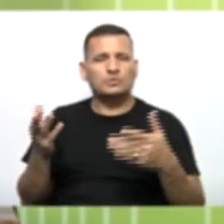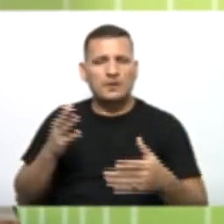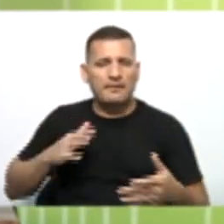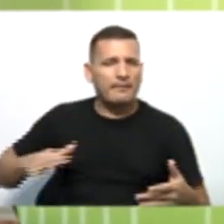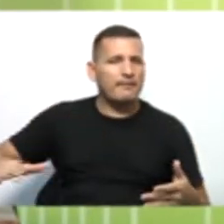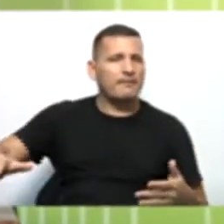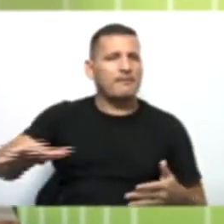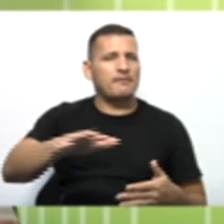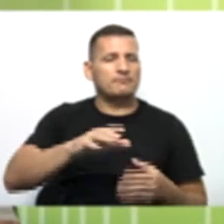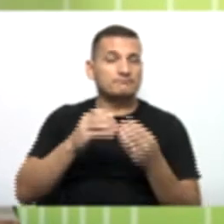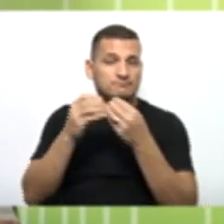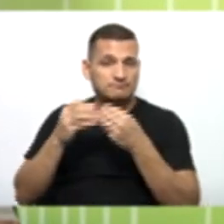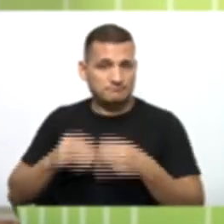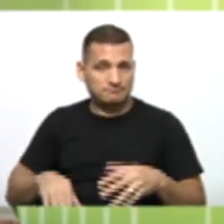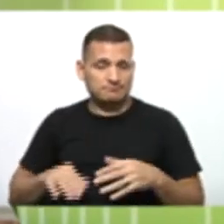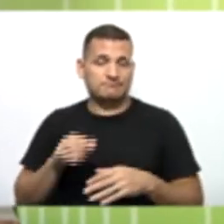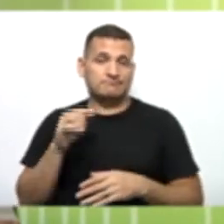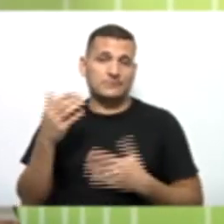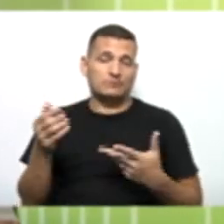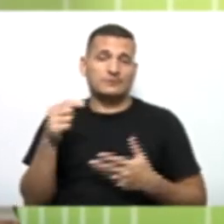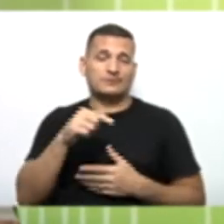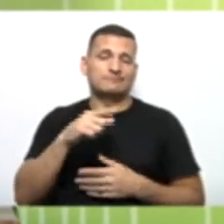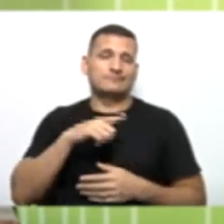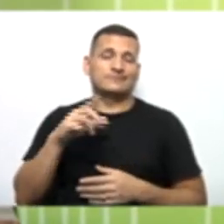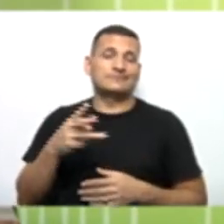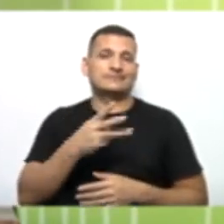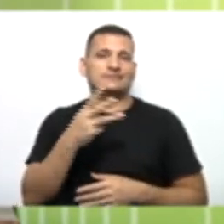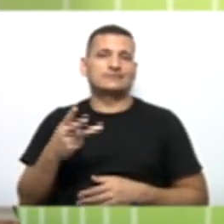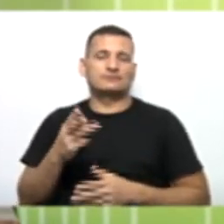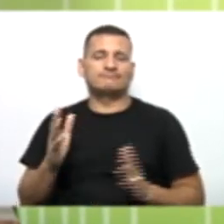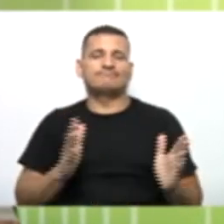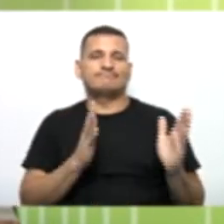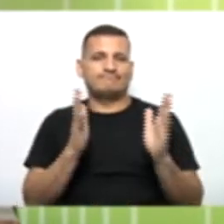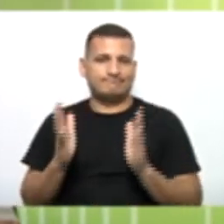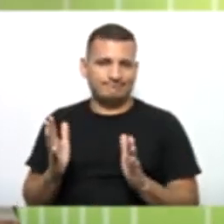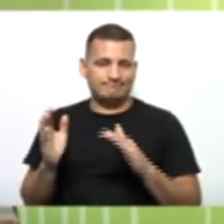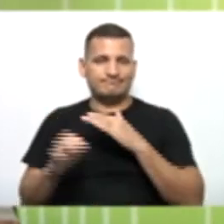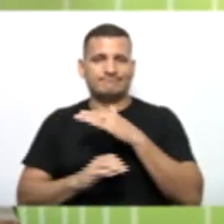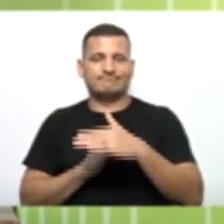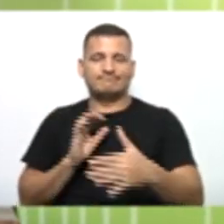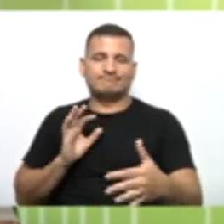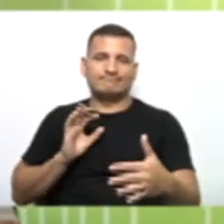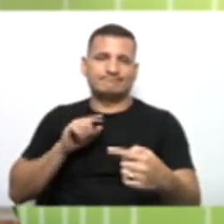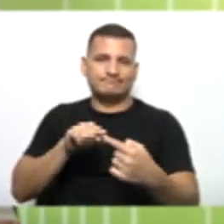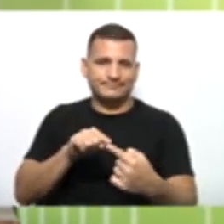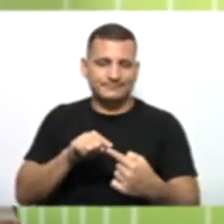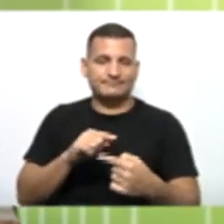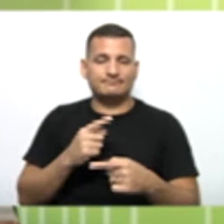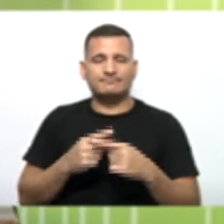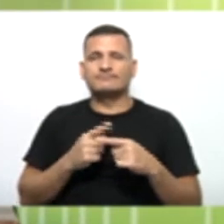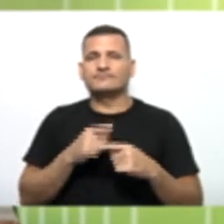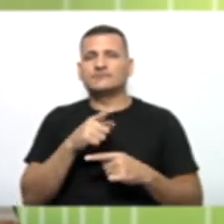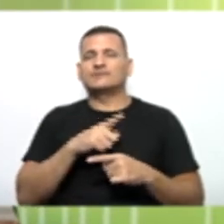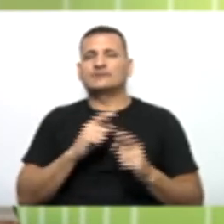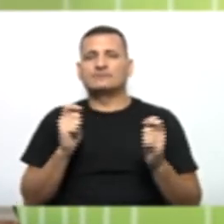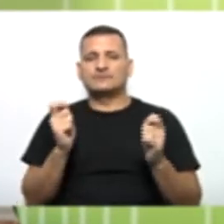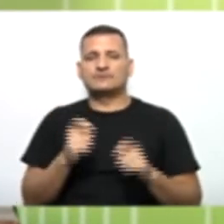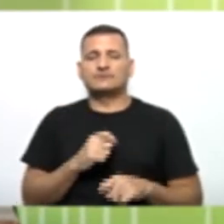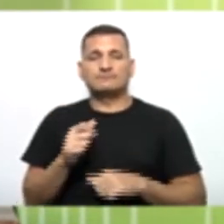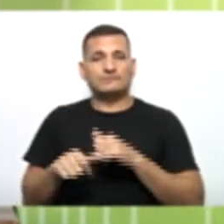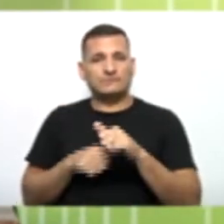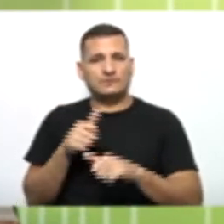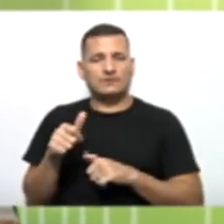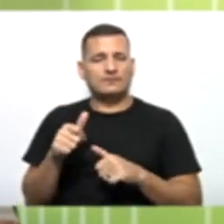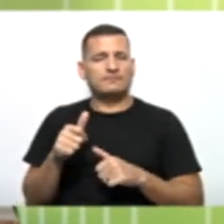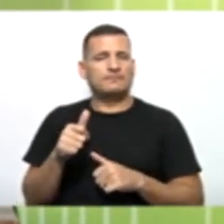nós podemos concluir que ele estava no terceiro estágio, ou seja, ele tinha uma capacidade de modificação do meio